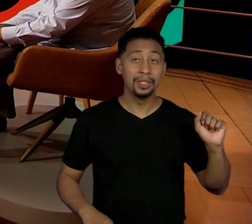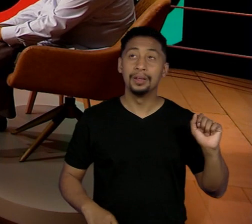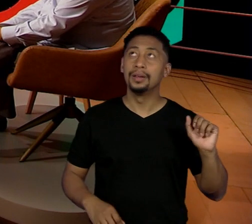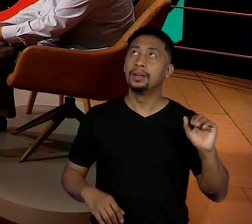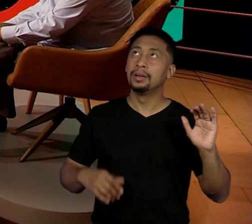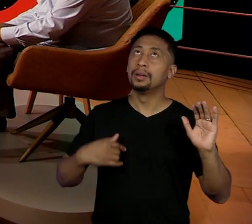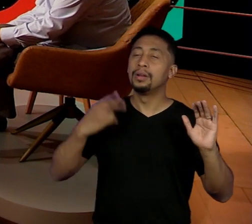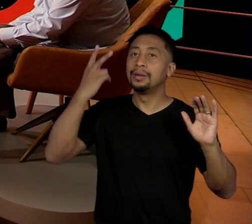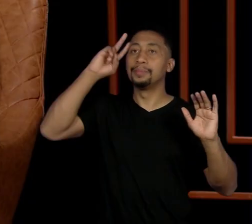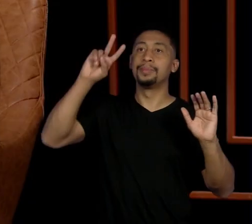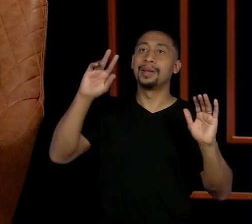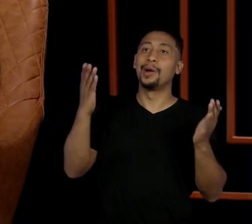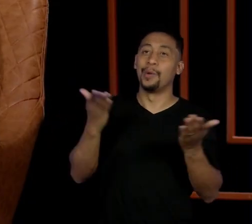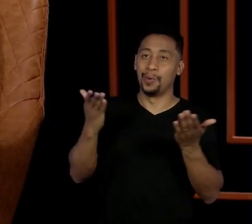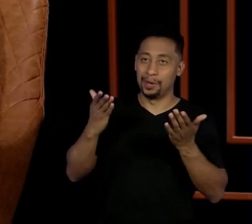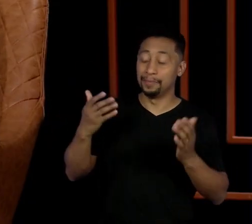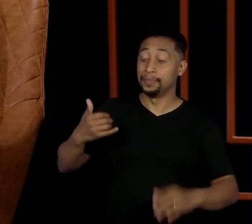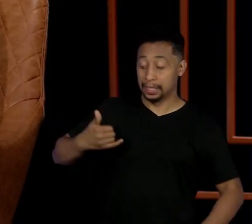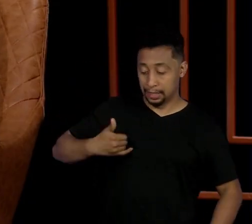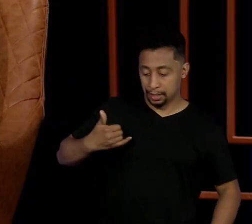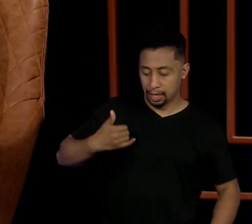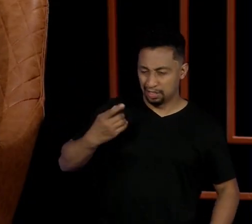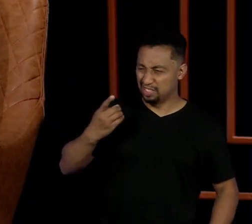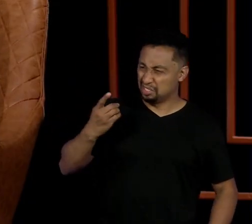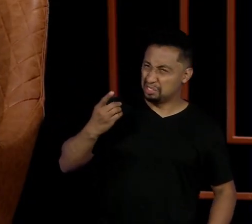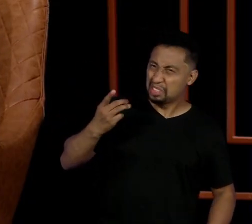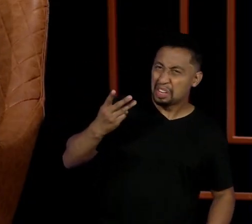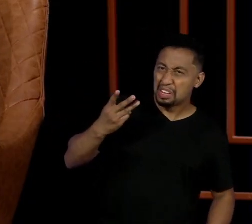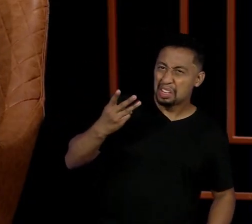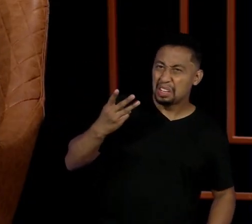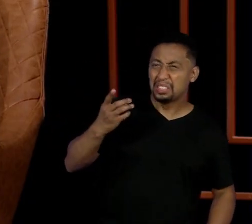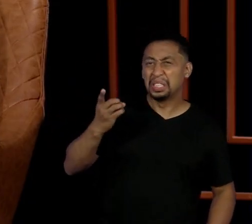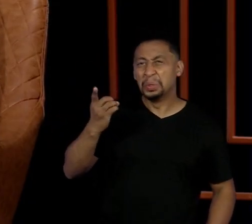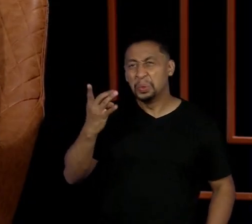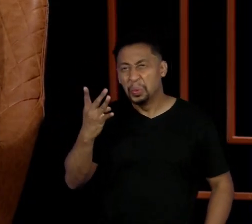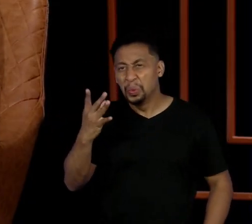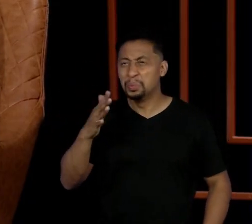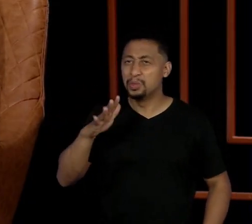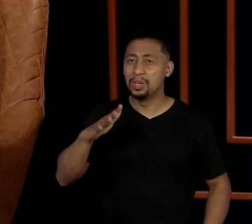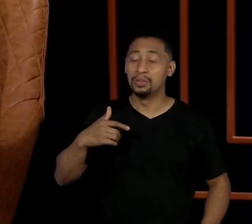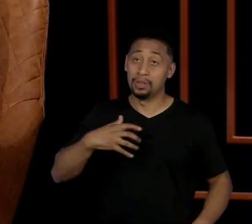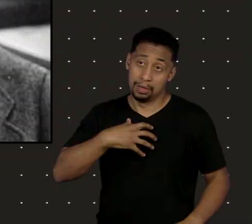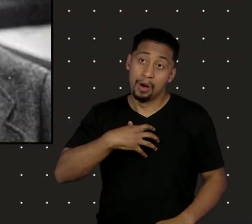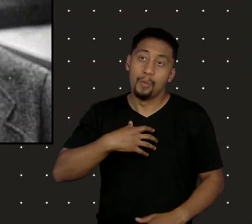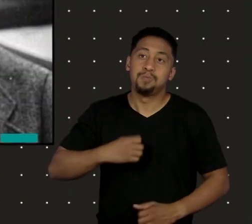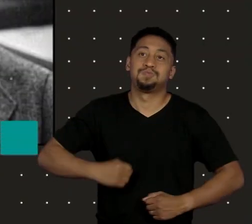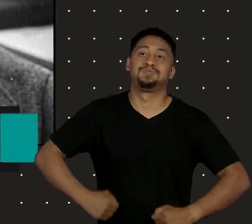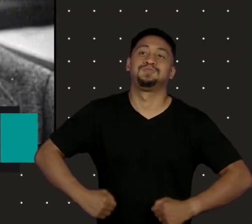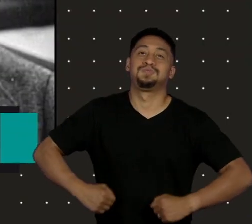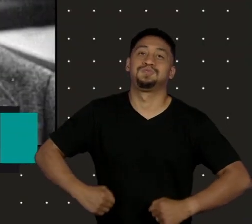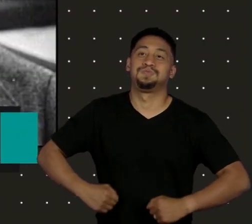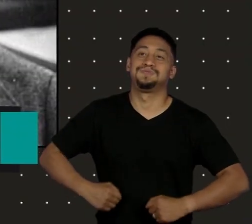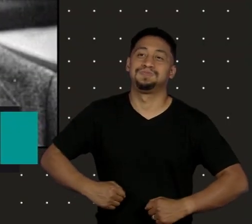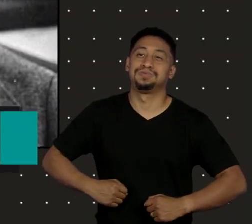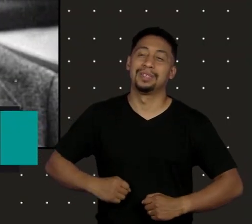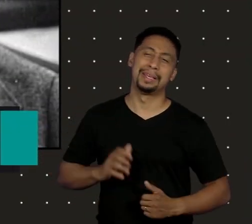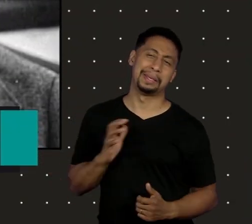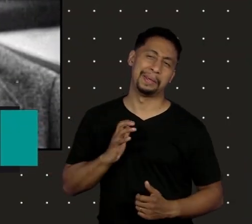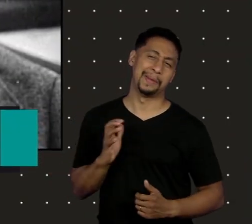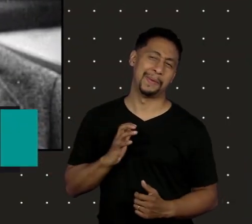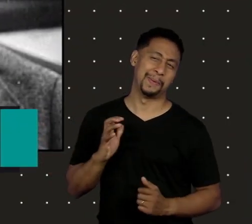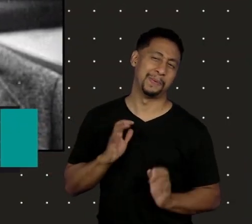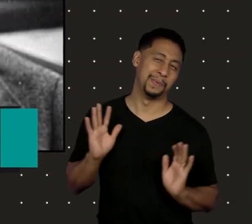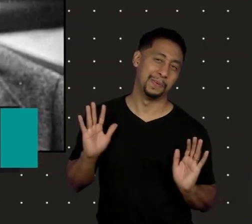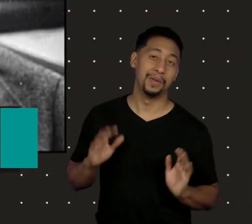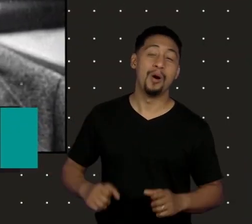agora. Eu devia ter uns 13, 14 anos, eu era um gordinho meio mauricinho ali, mas eu já era apaixonado pelo Glauber, eu devia ter 15, aí tem